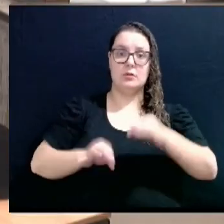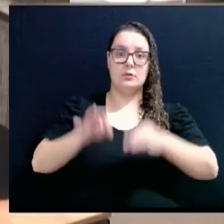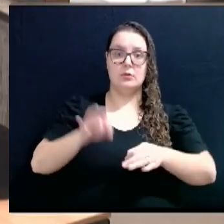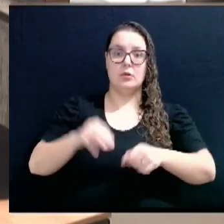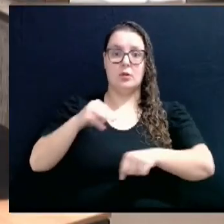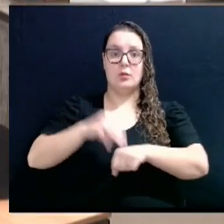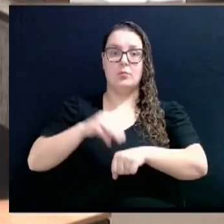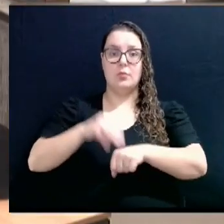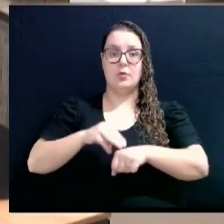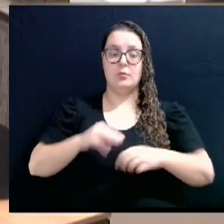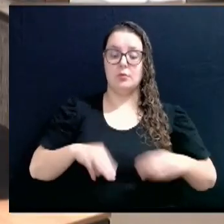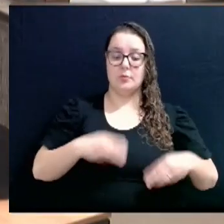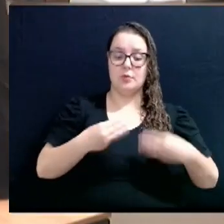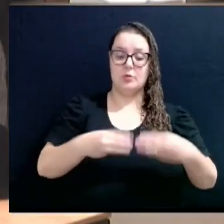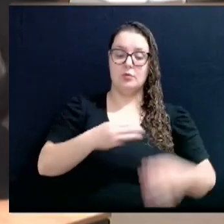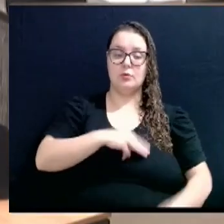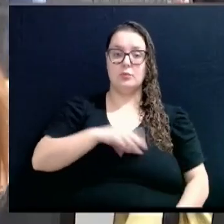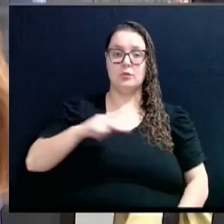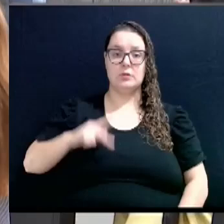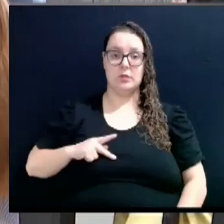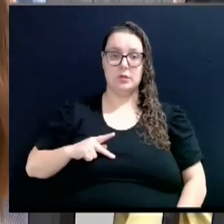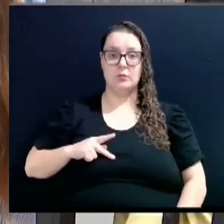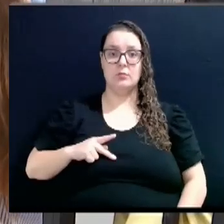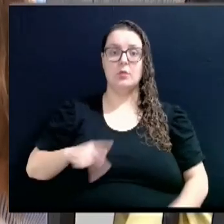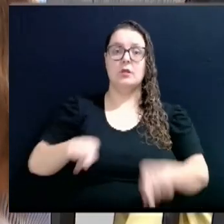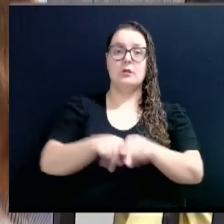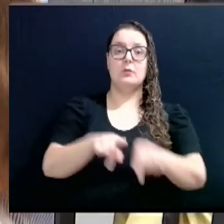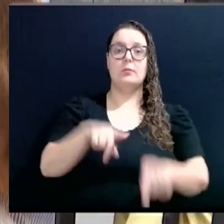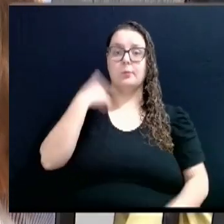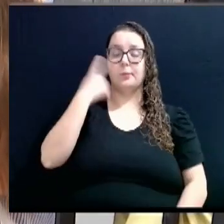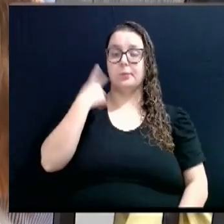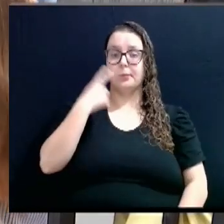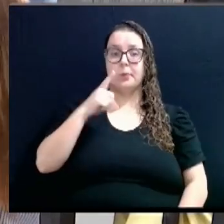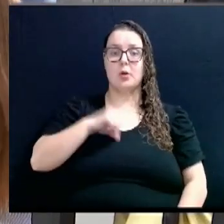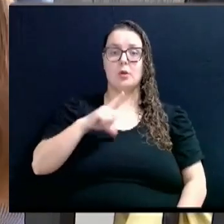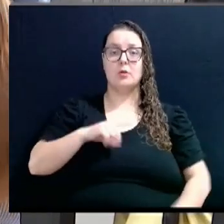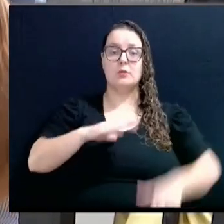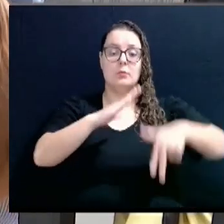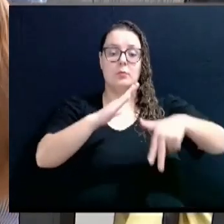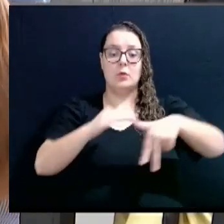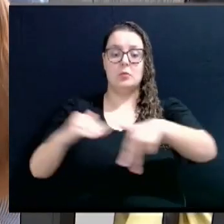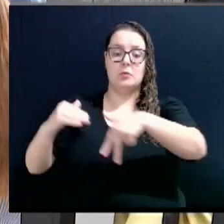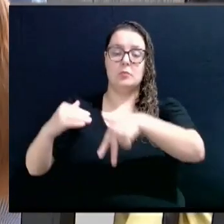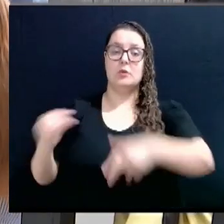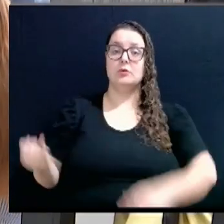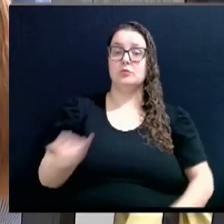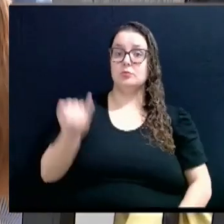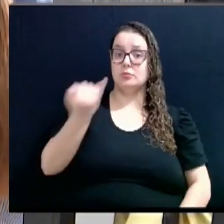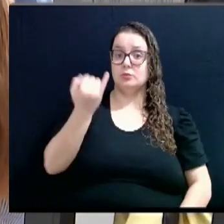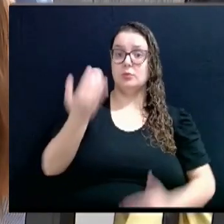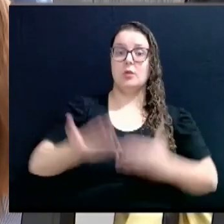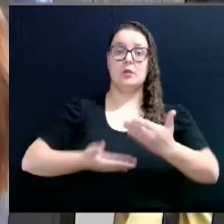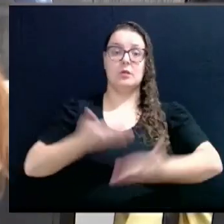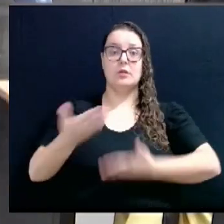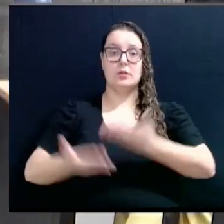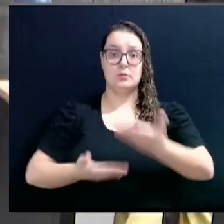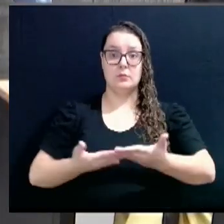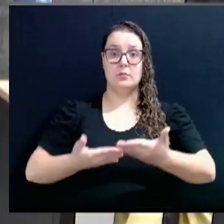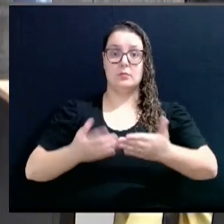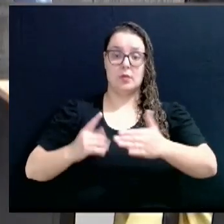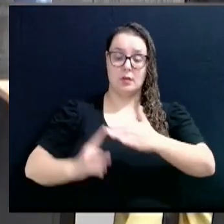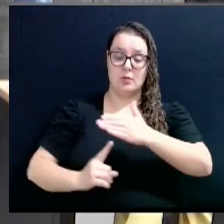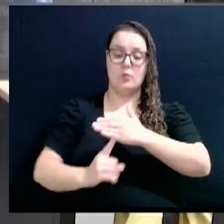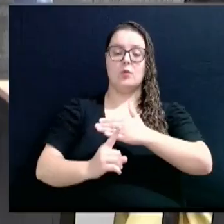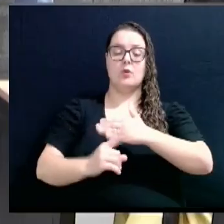Ministério Público e advogados que tenham se destacado pelos relevantes serviços prestados ao município